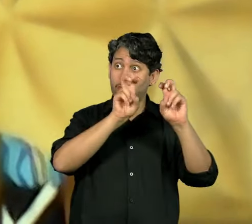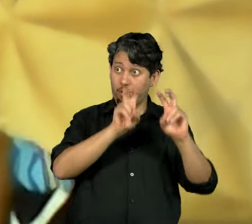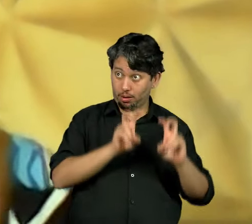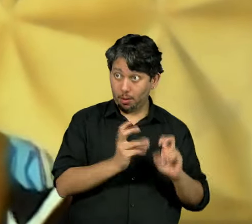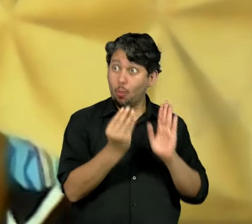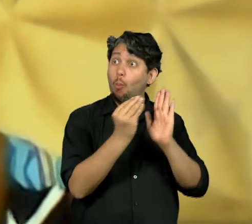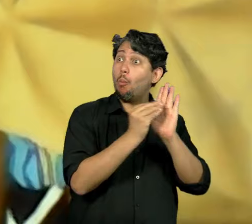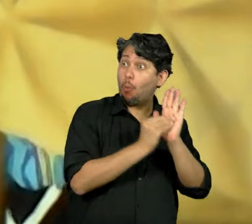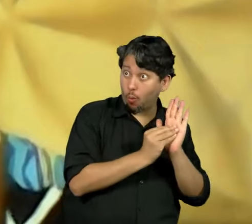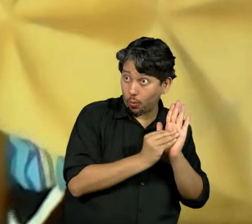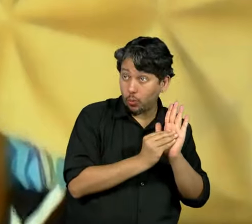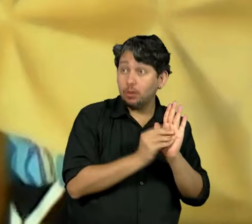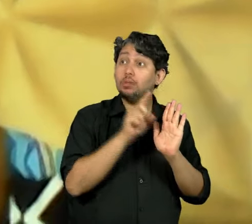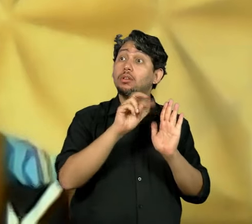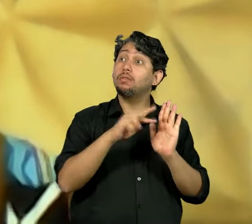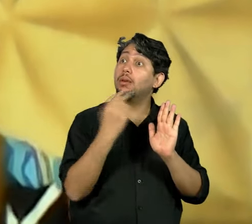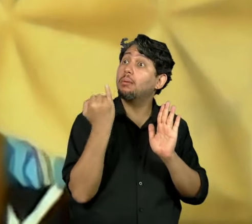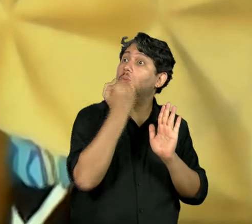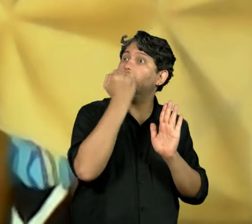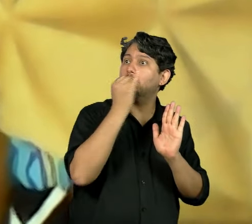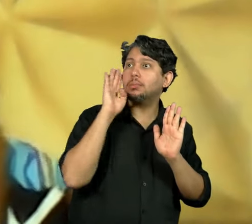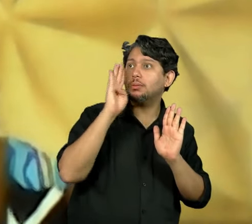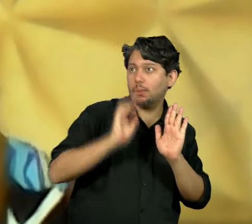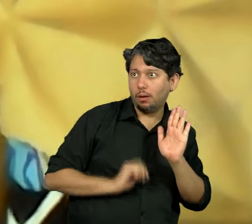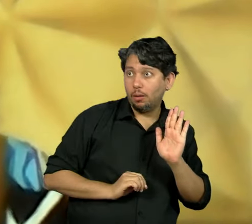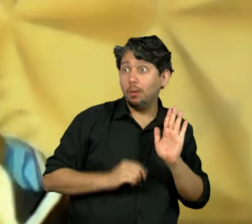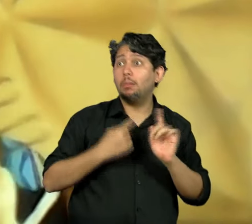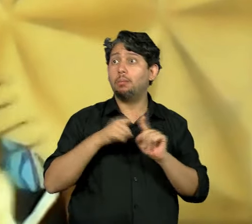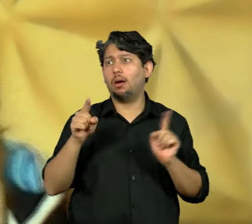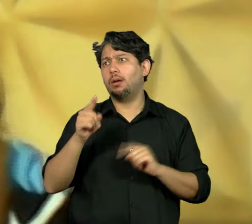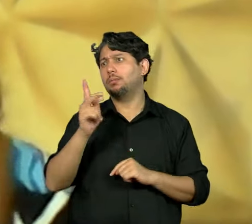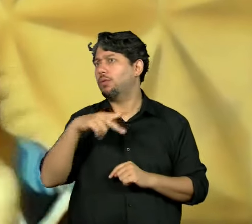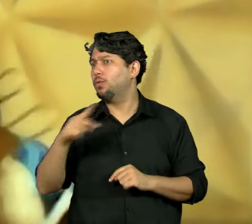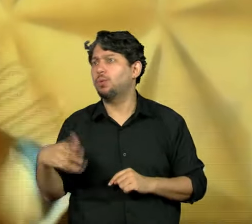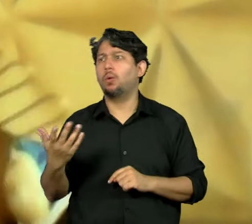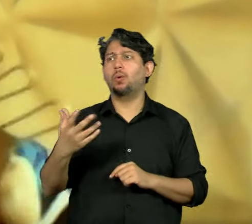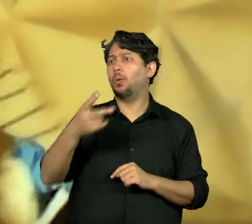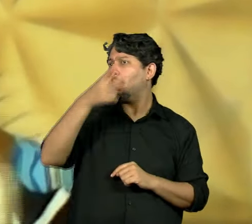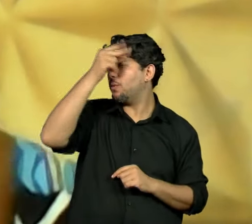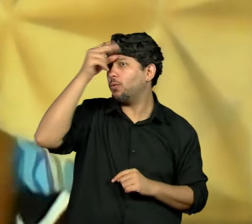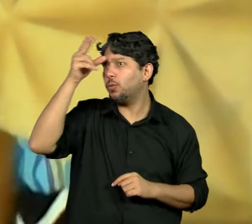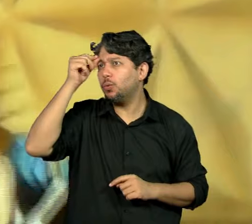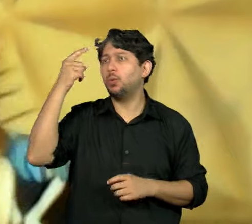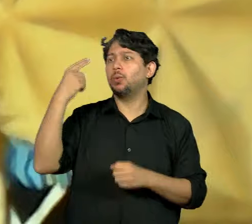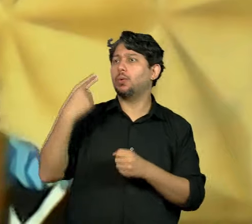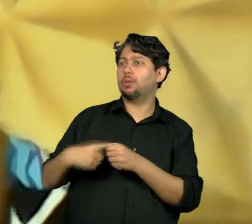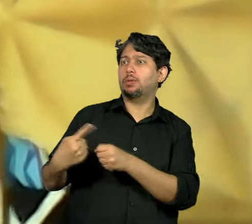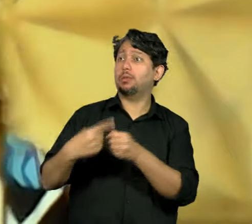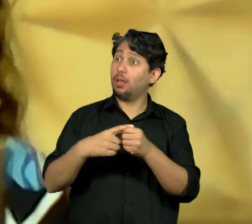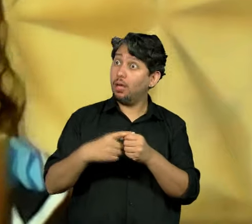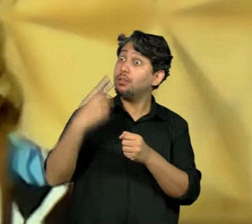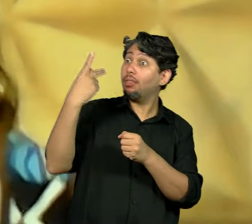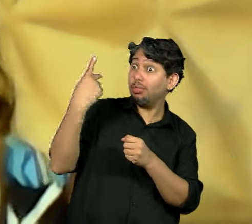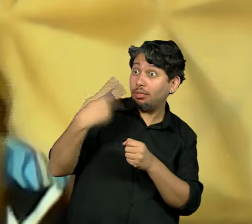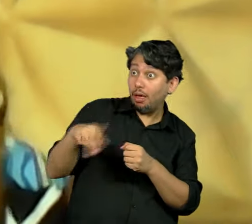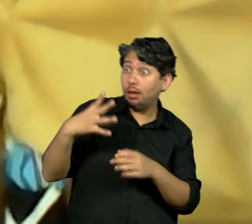partida, não digo um padrão, mas acredito que todas as prefeituras, todos os municípios